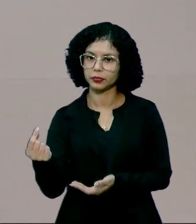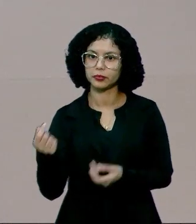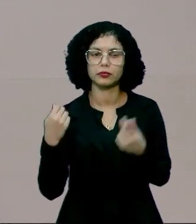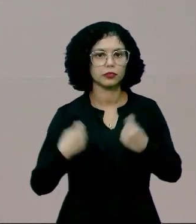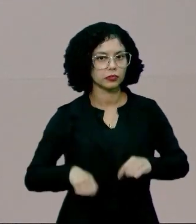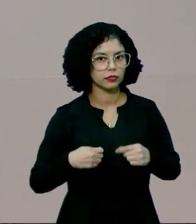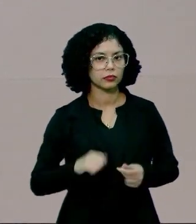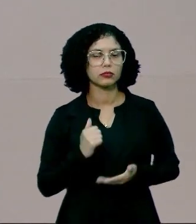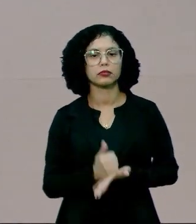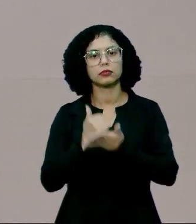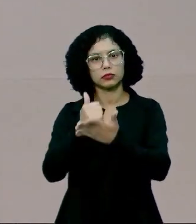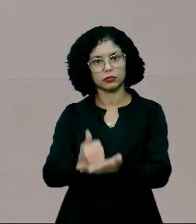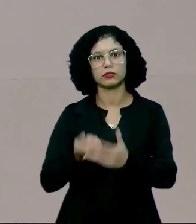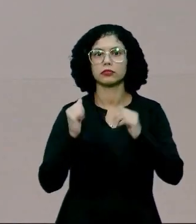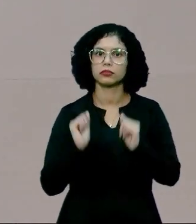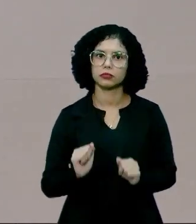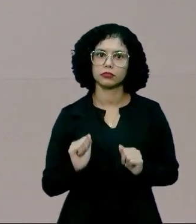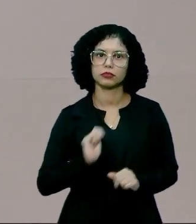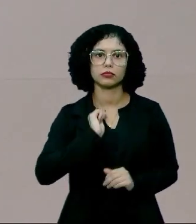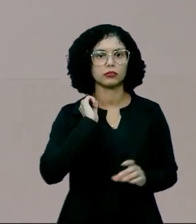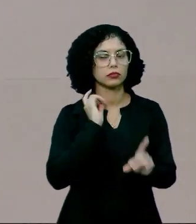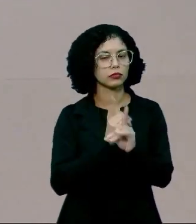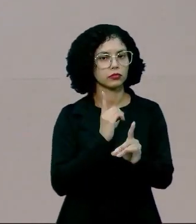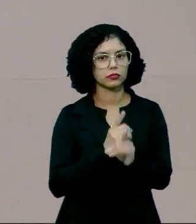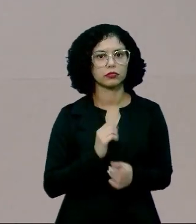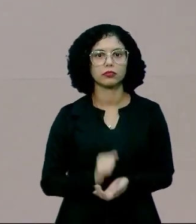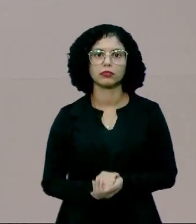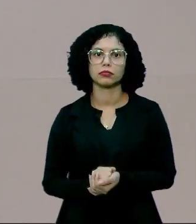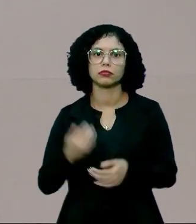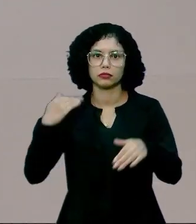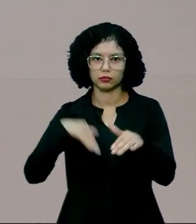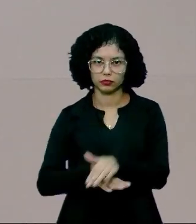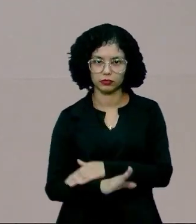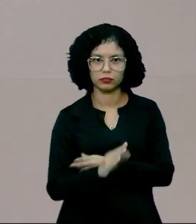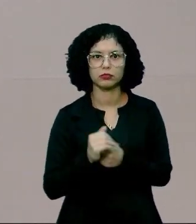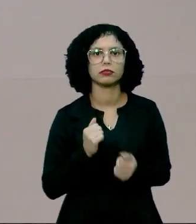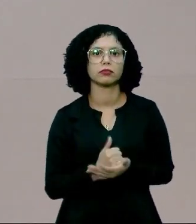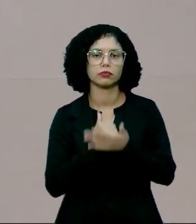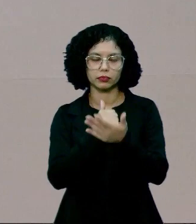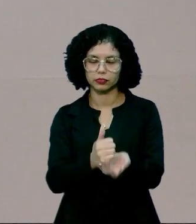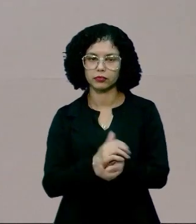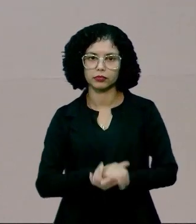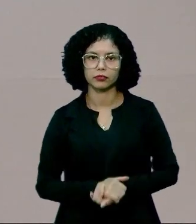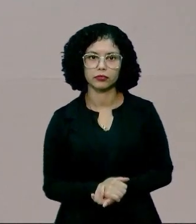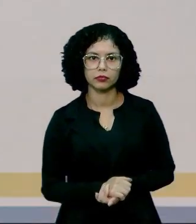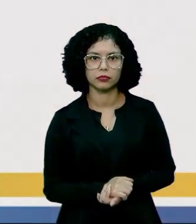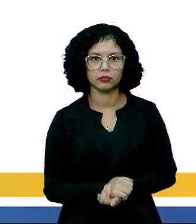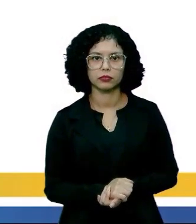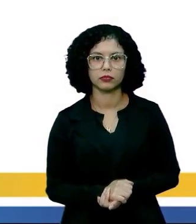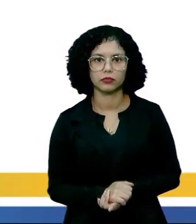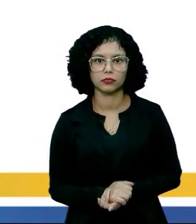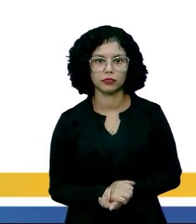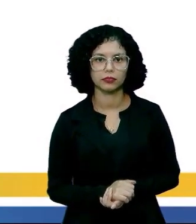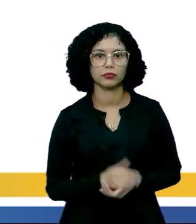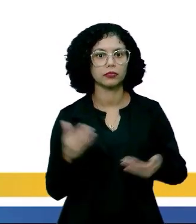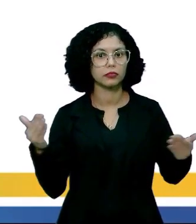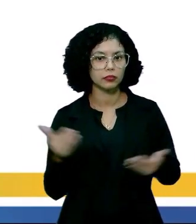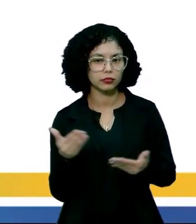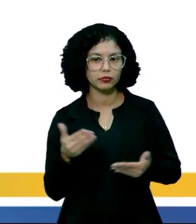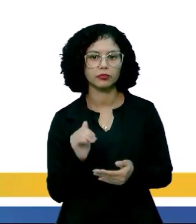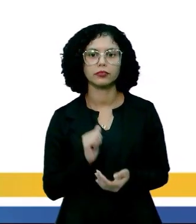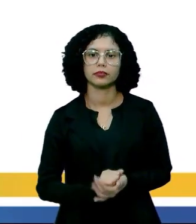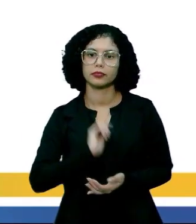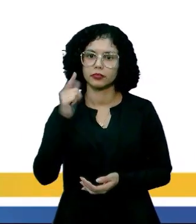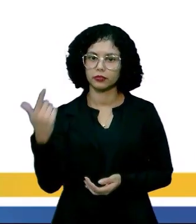fugindo e precisasse de apoio poderia encontrar ali um abrigo e um apoiador. Bom, vamos entender agora